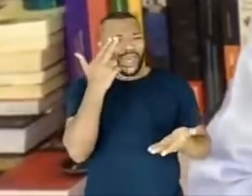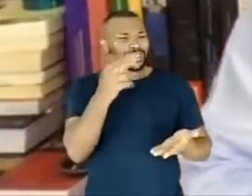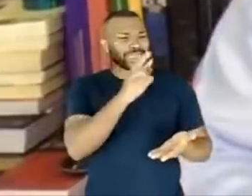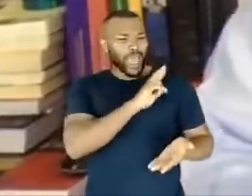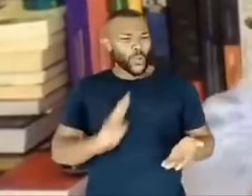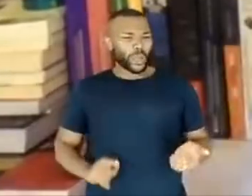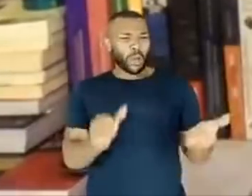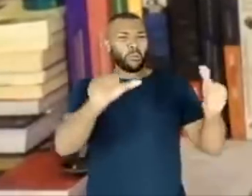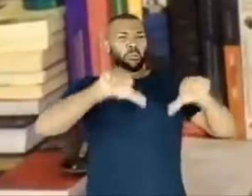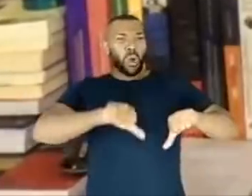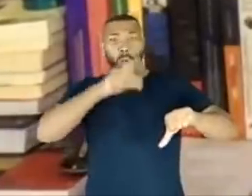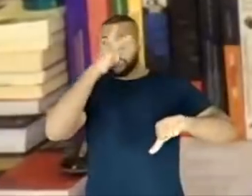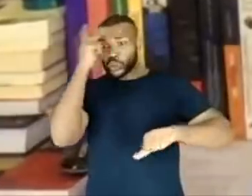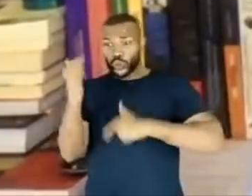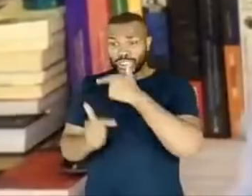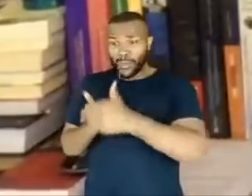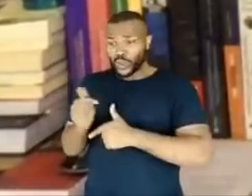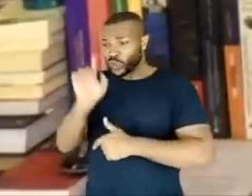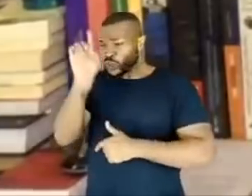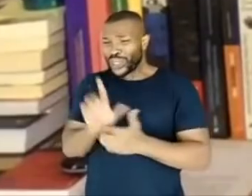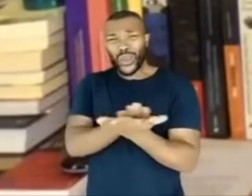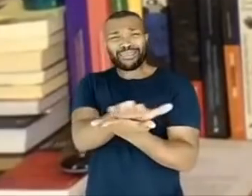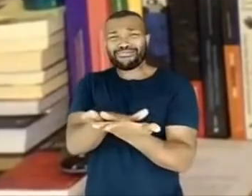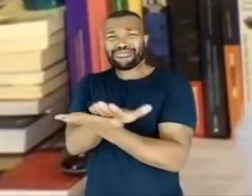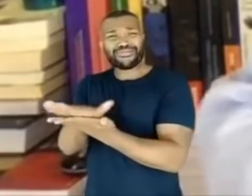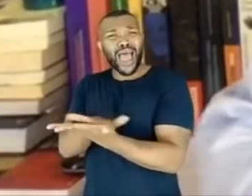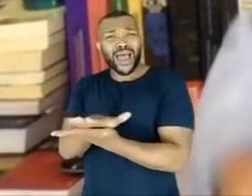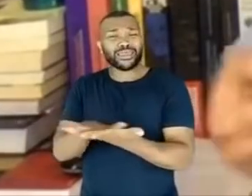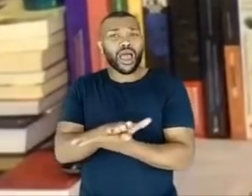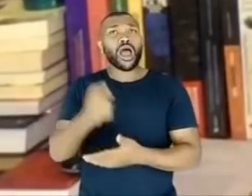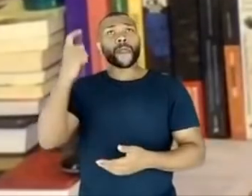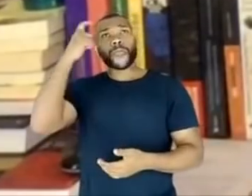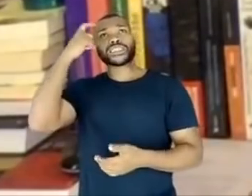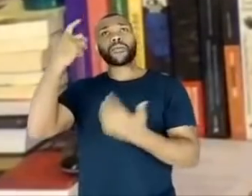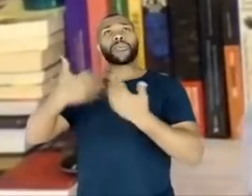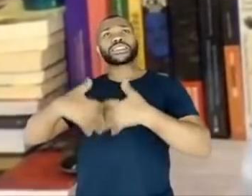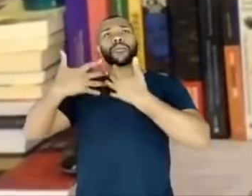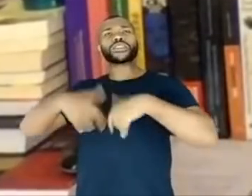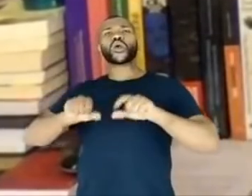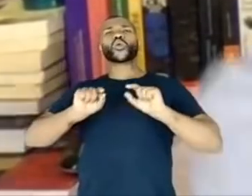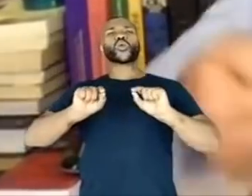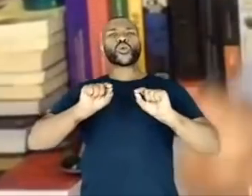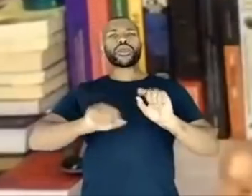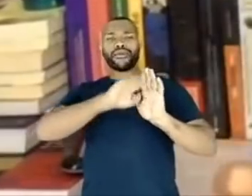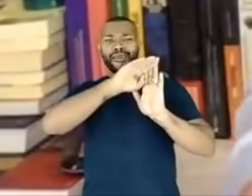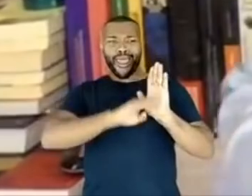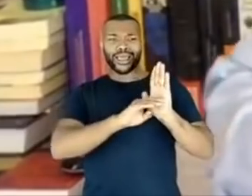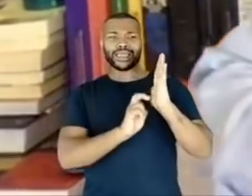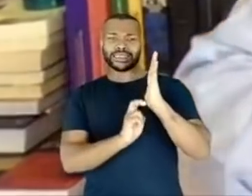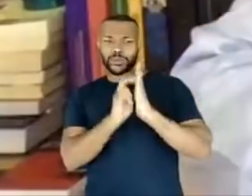sem direito e eles estão pensando ainda cada vez mais reduzir a política tributária, reduzir a